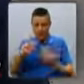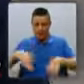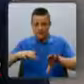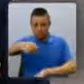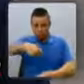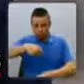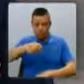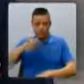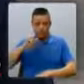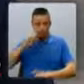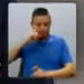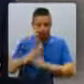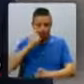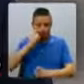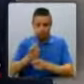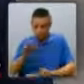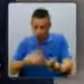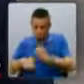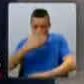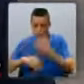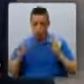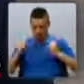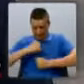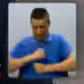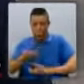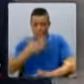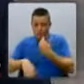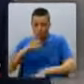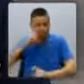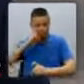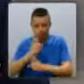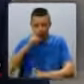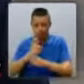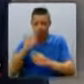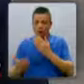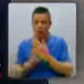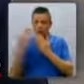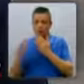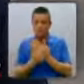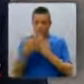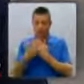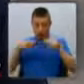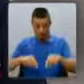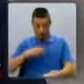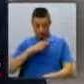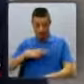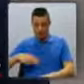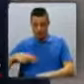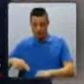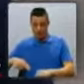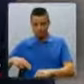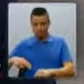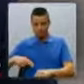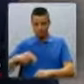foram verificadas, tivemos que tirar todos os casacos e foi muito demorada esta chegada a Copenhaga. Depois, na viagem,